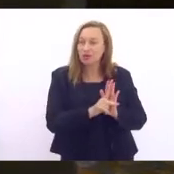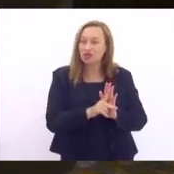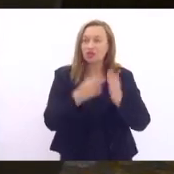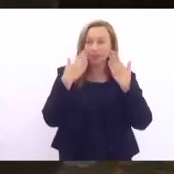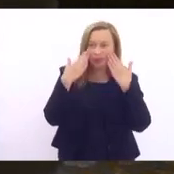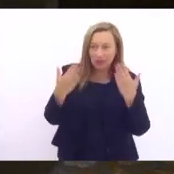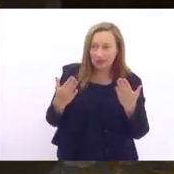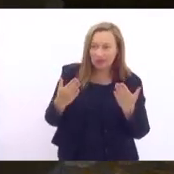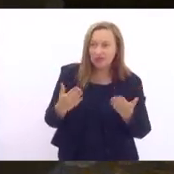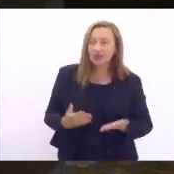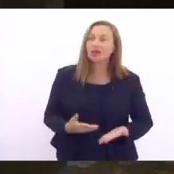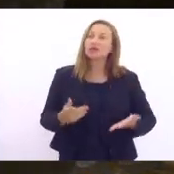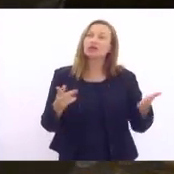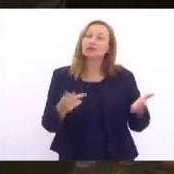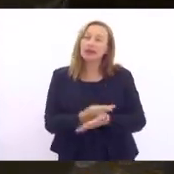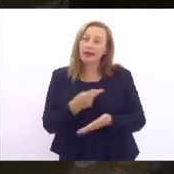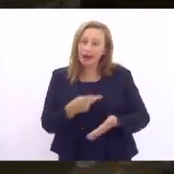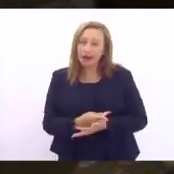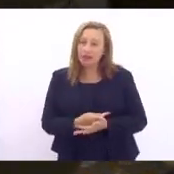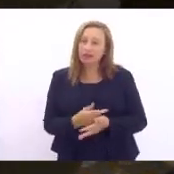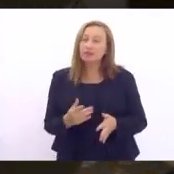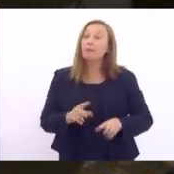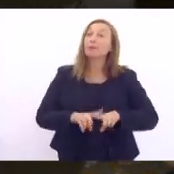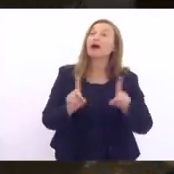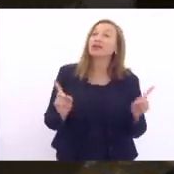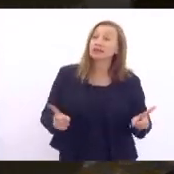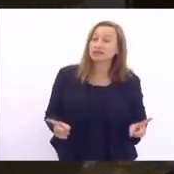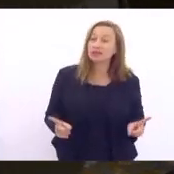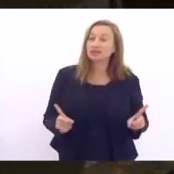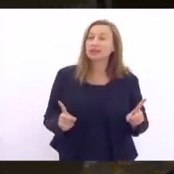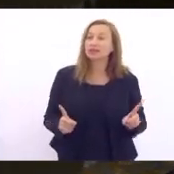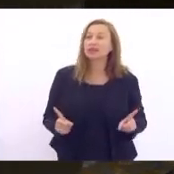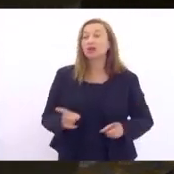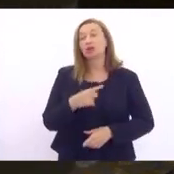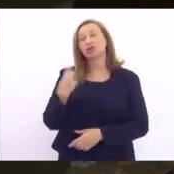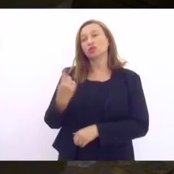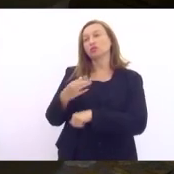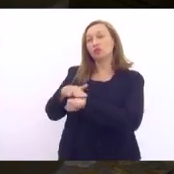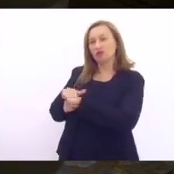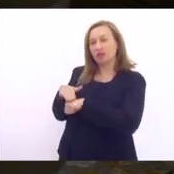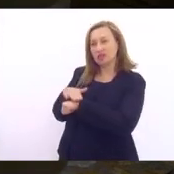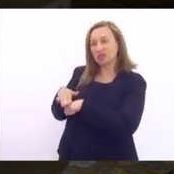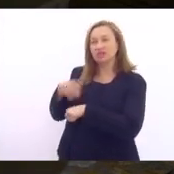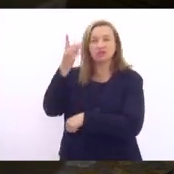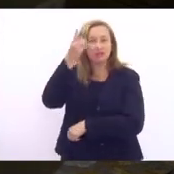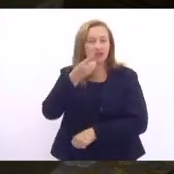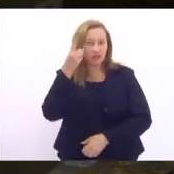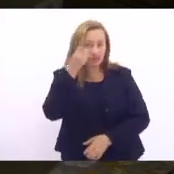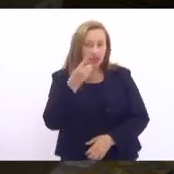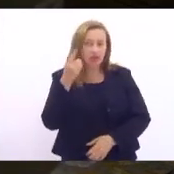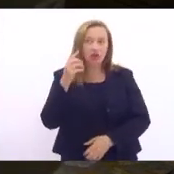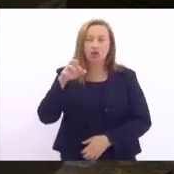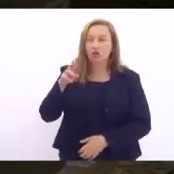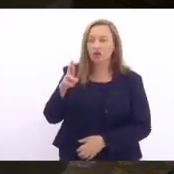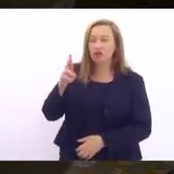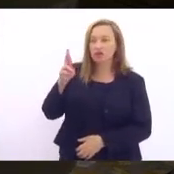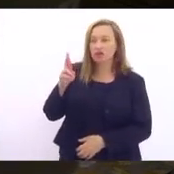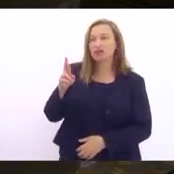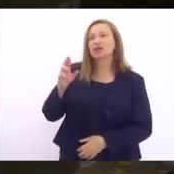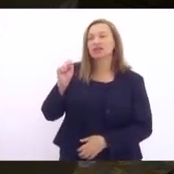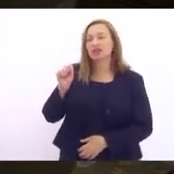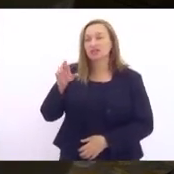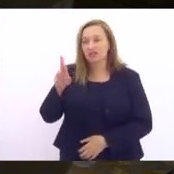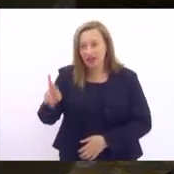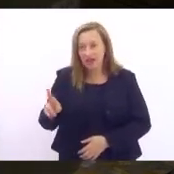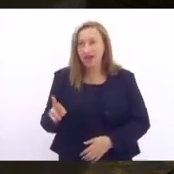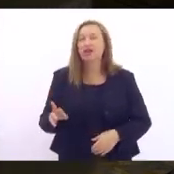inconstitucional. Mas o que nós conversamos com o deputado Rosenberg, o deputado André Correia foi testemunha disso, foi